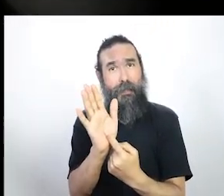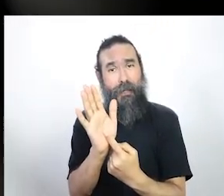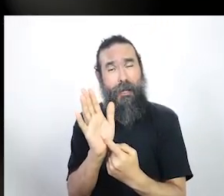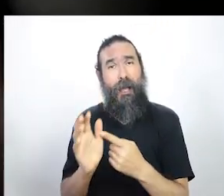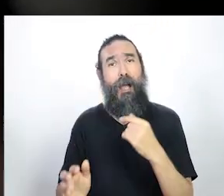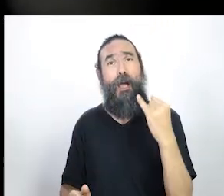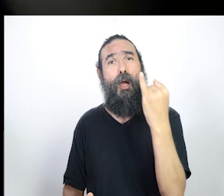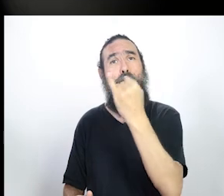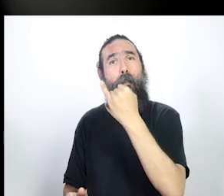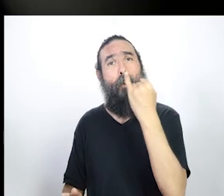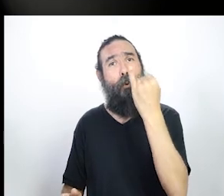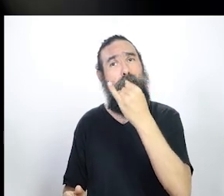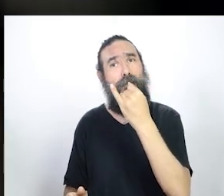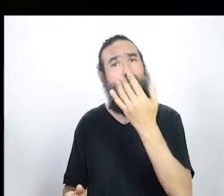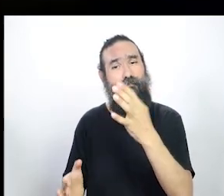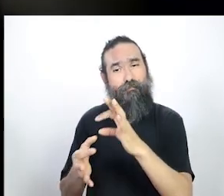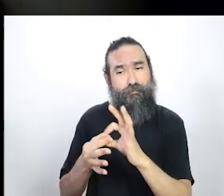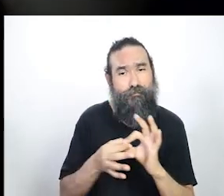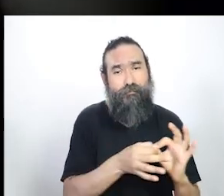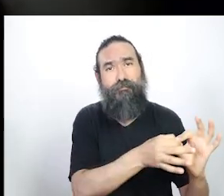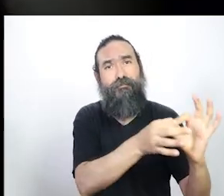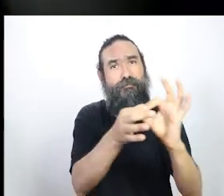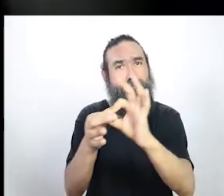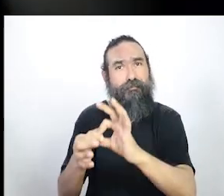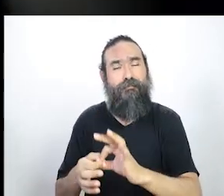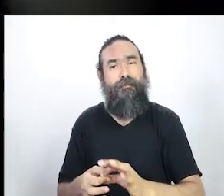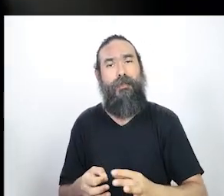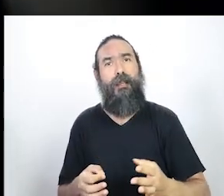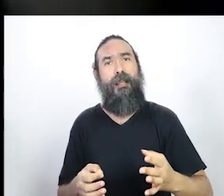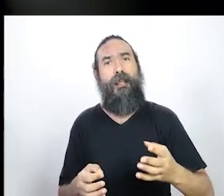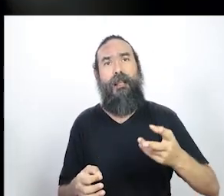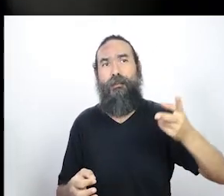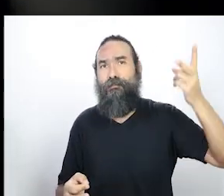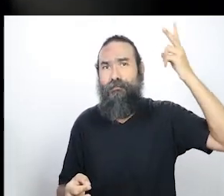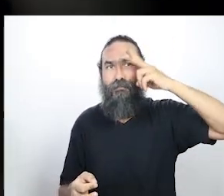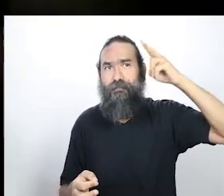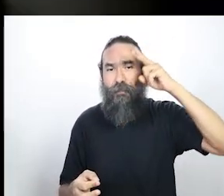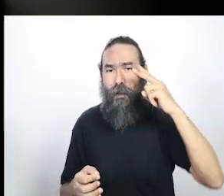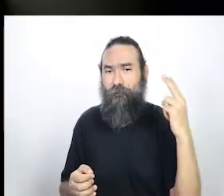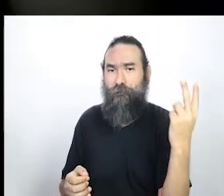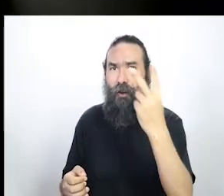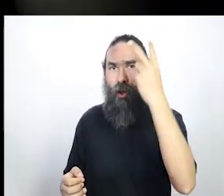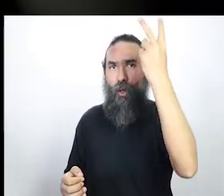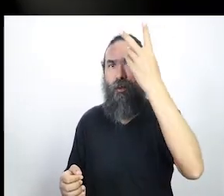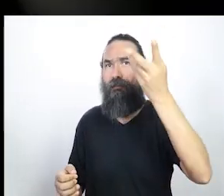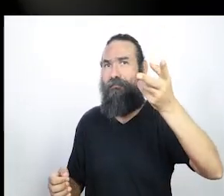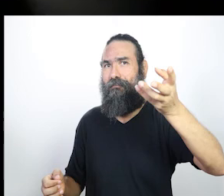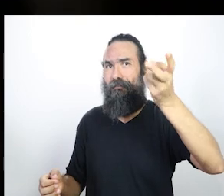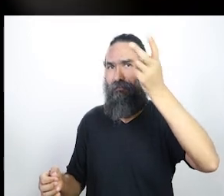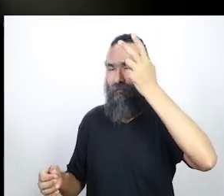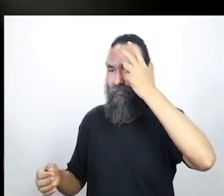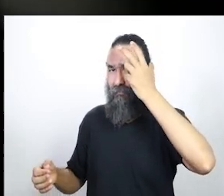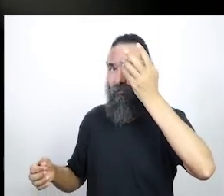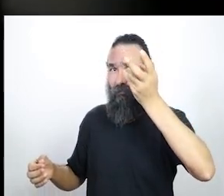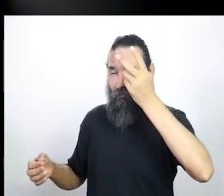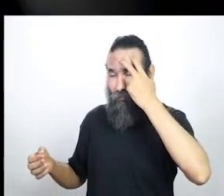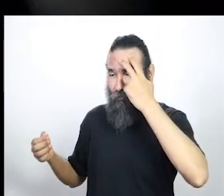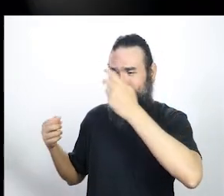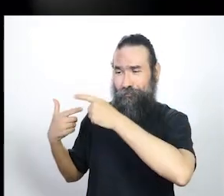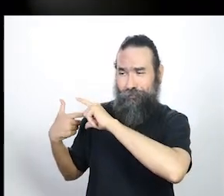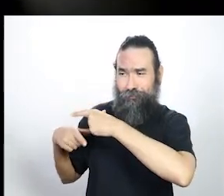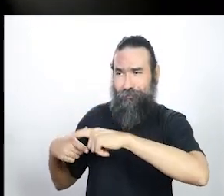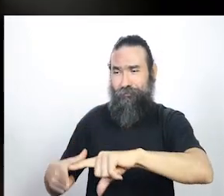da coletividade de fazer um bem viver para as pessoas ligada à questão da história, do patrimônio